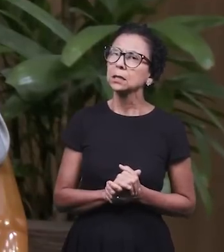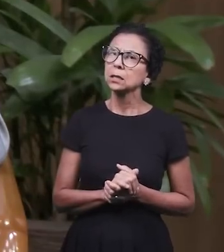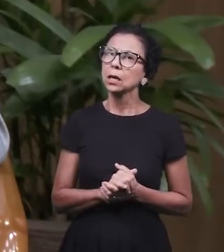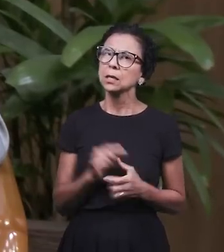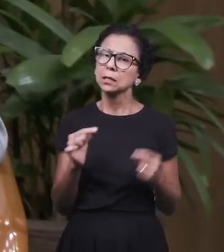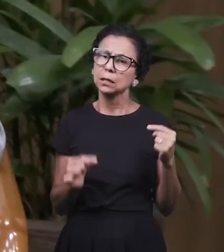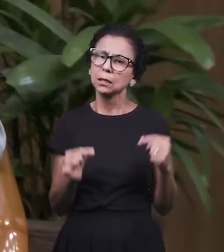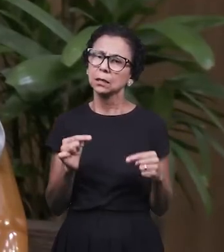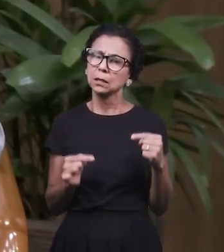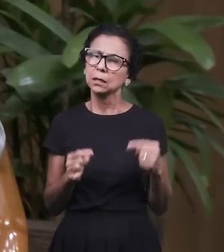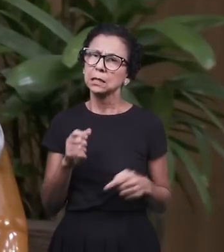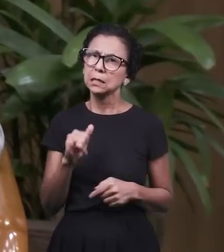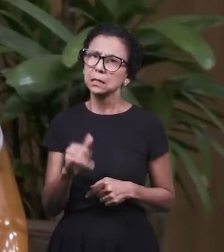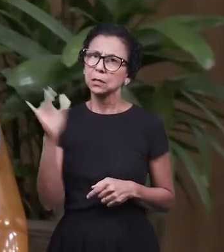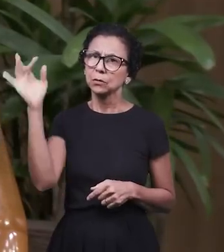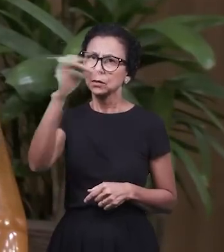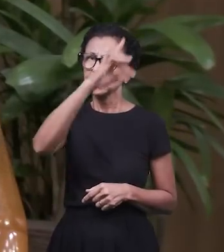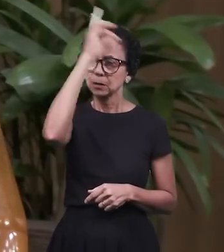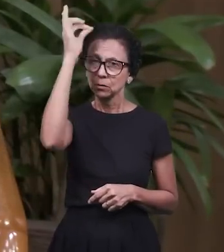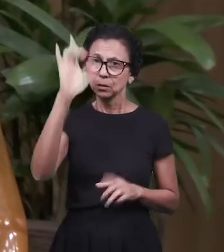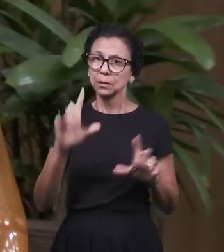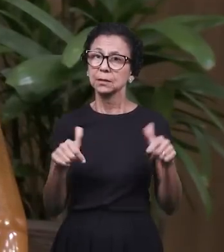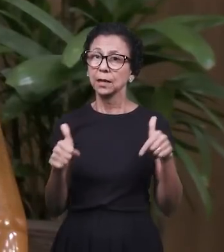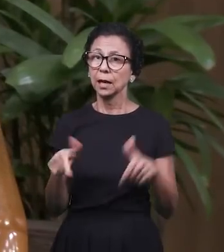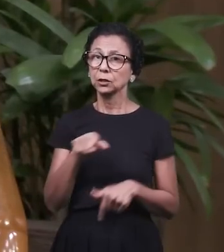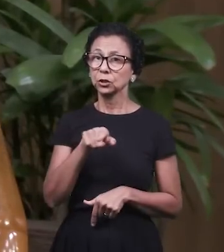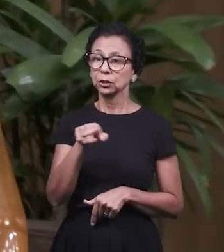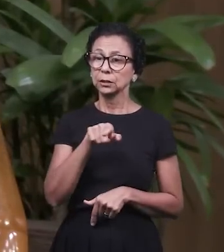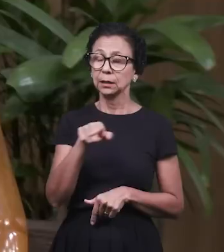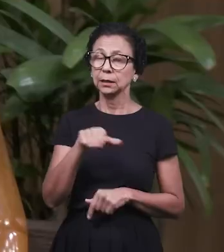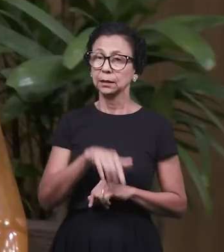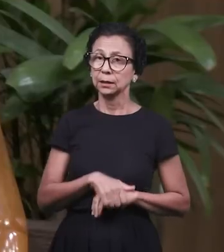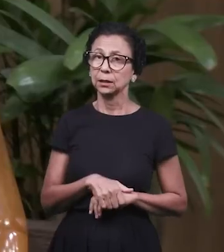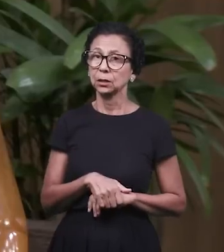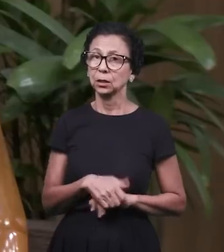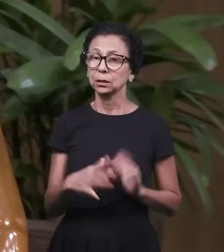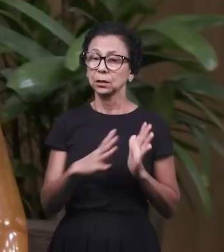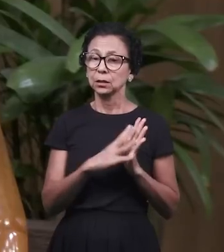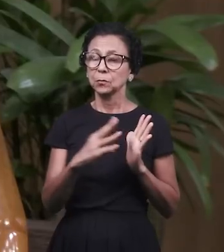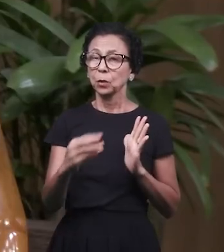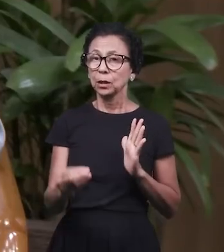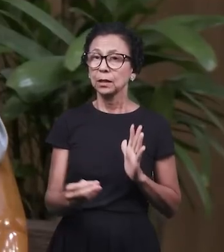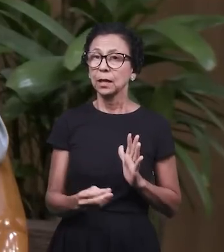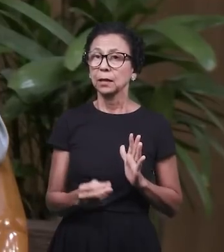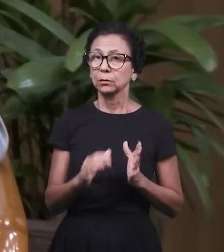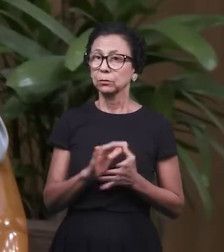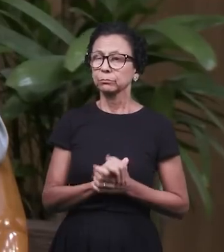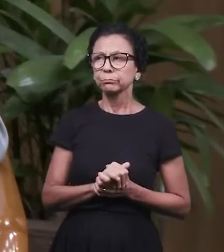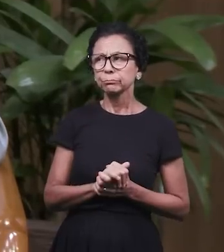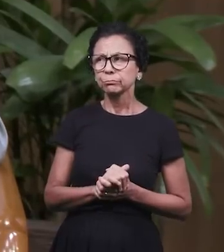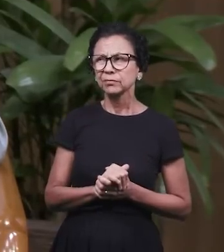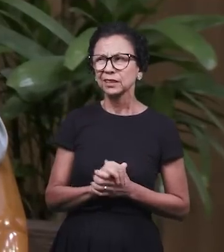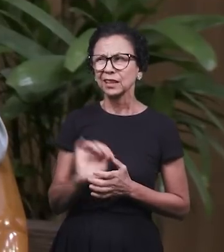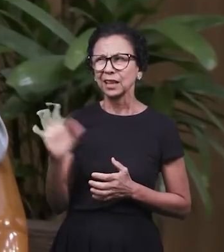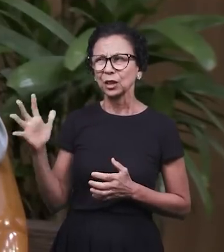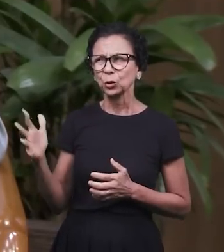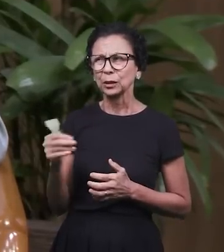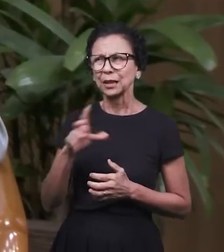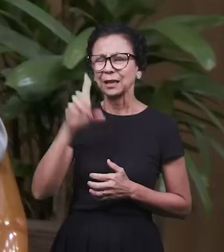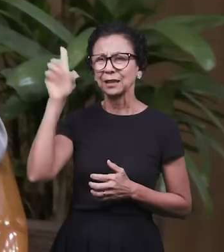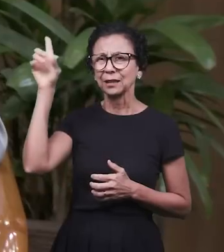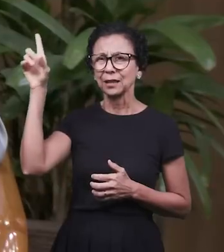se há lugar para o Espírito Santo agir nesse modelo daquilo que se propõe uma adoração. Alguém se